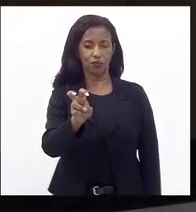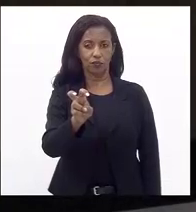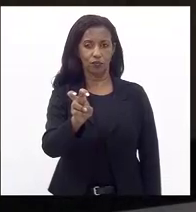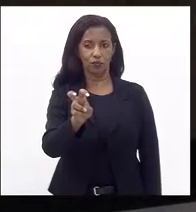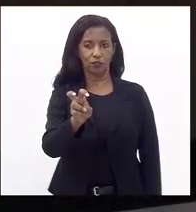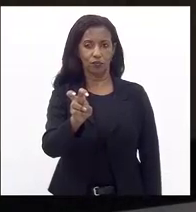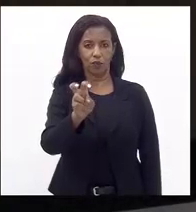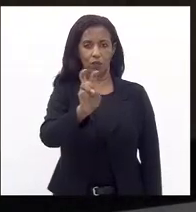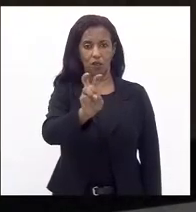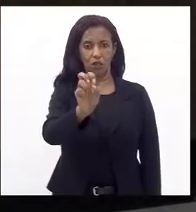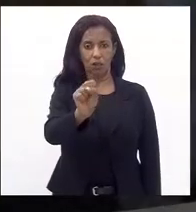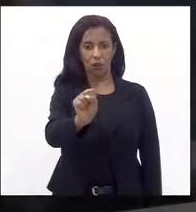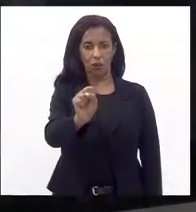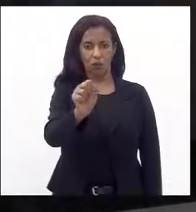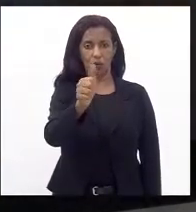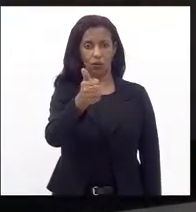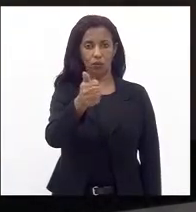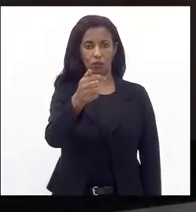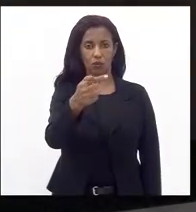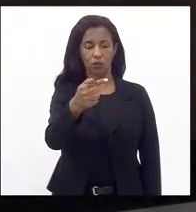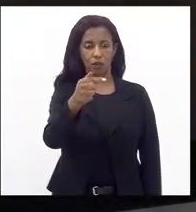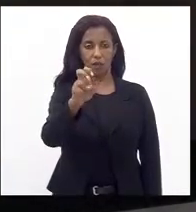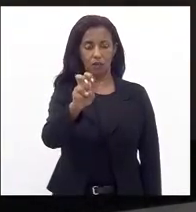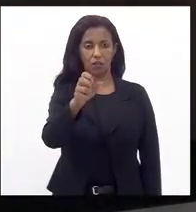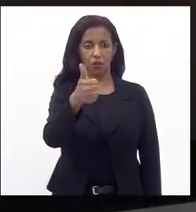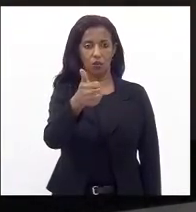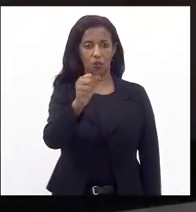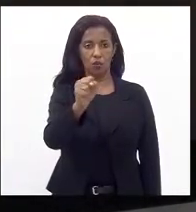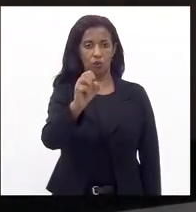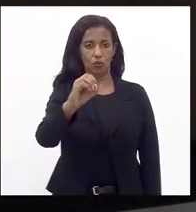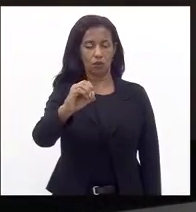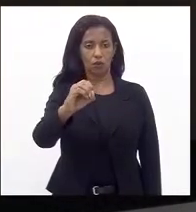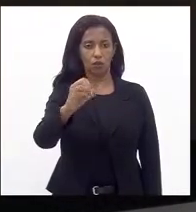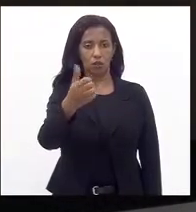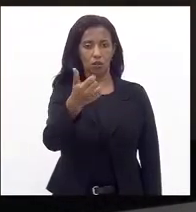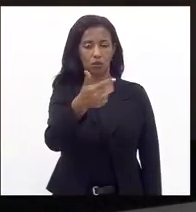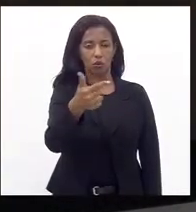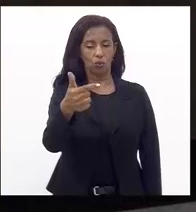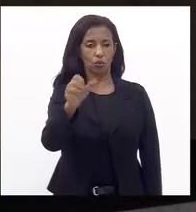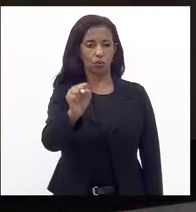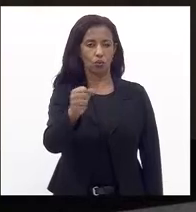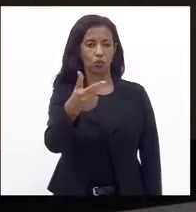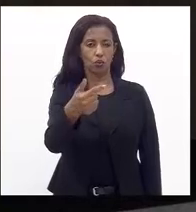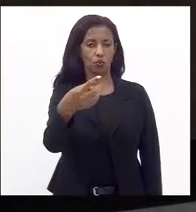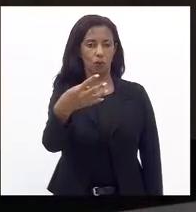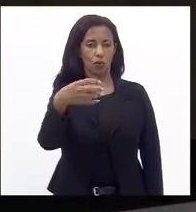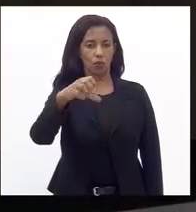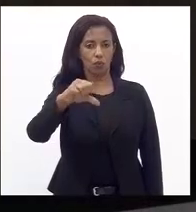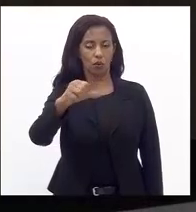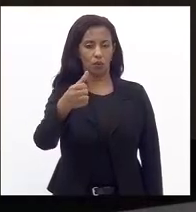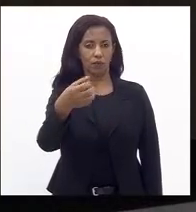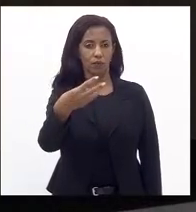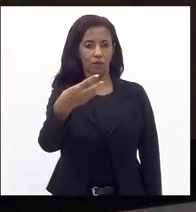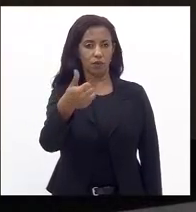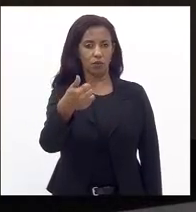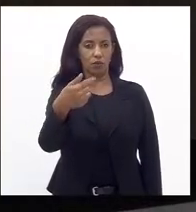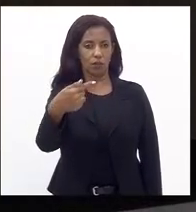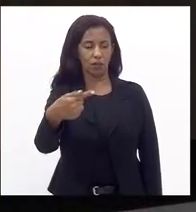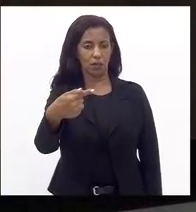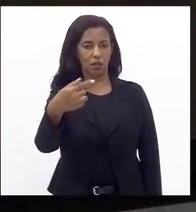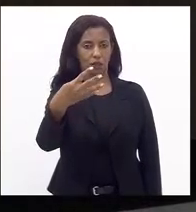o número de 58 17580 2628 2.937